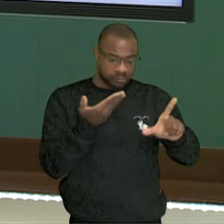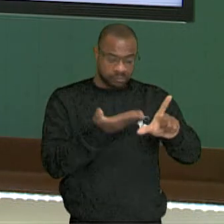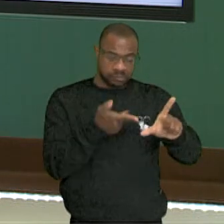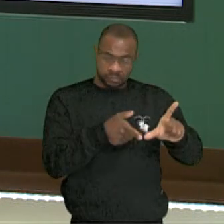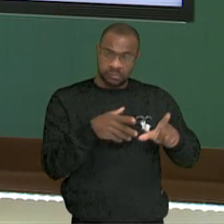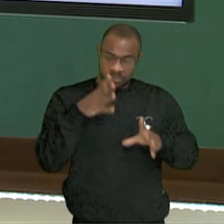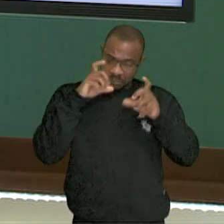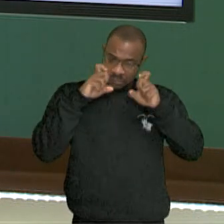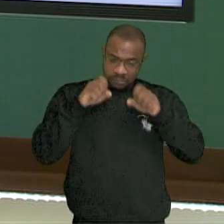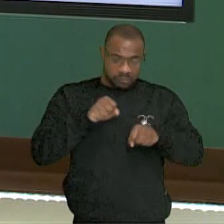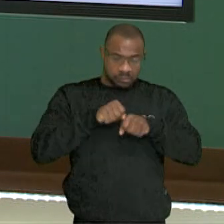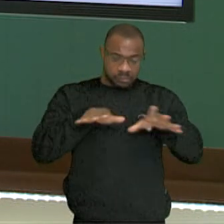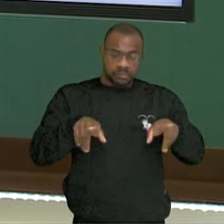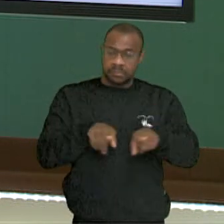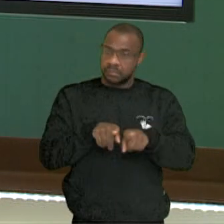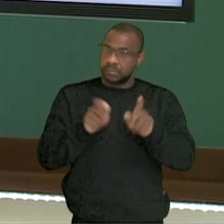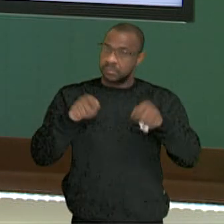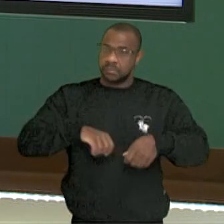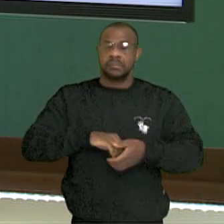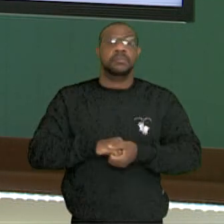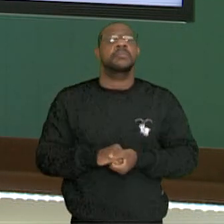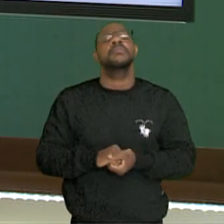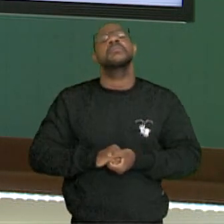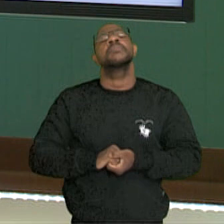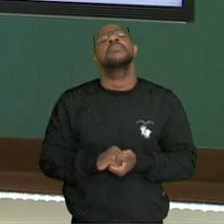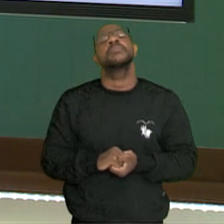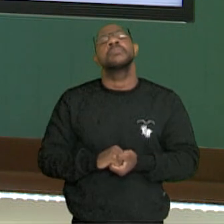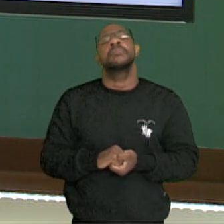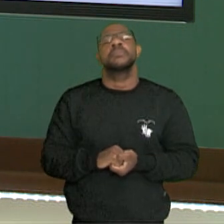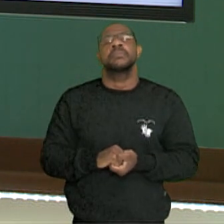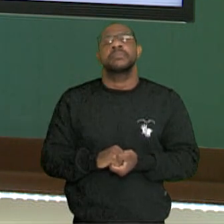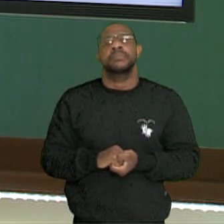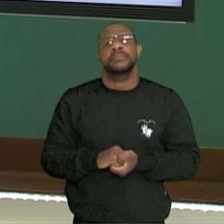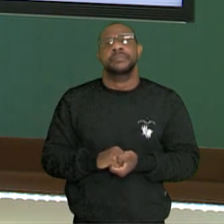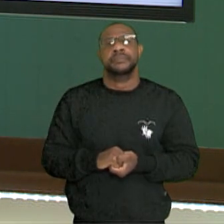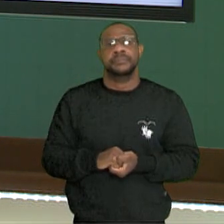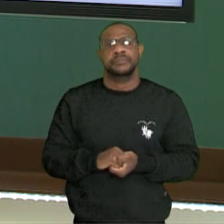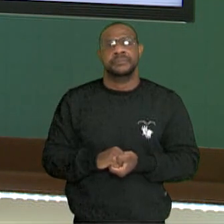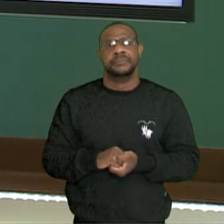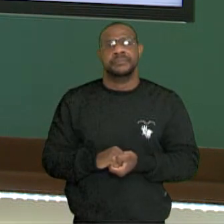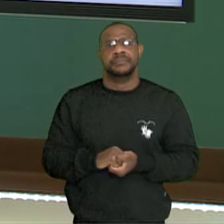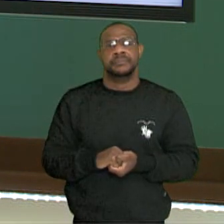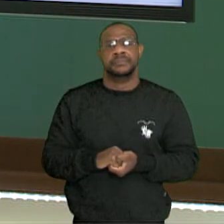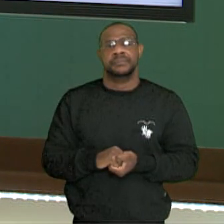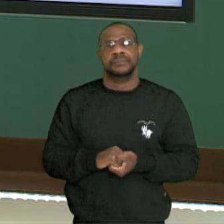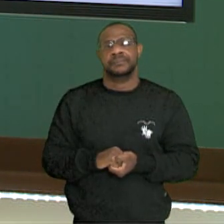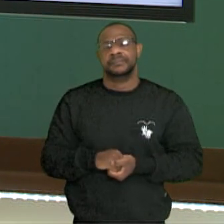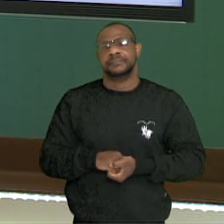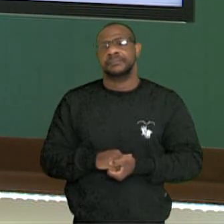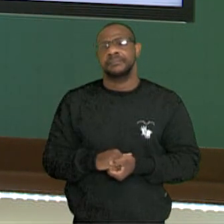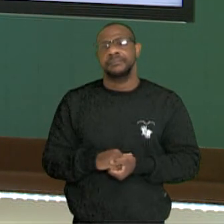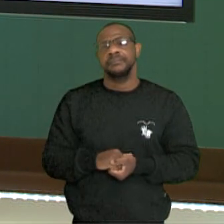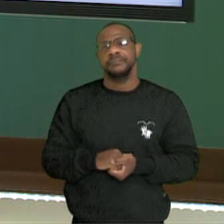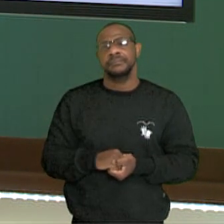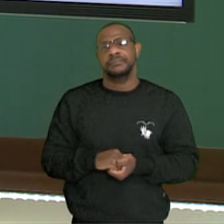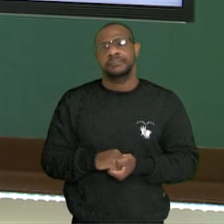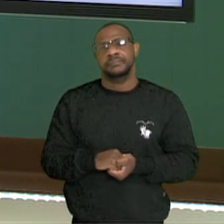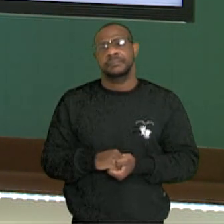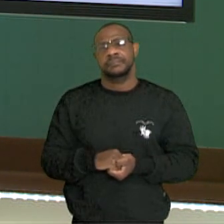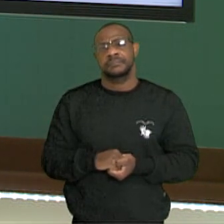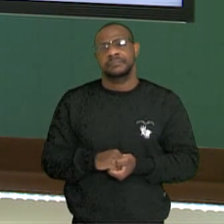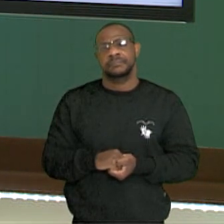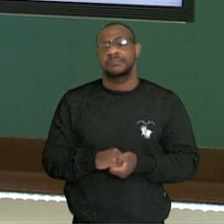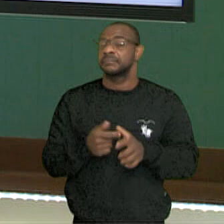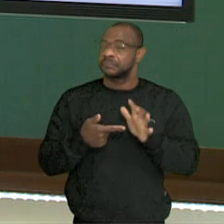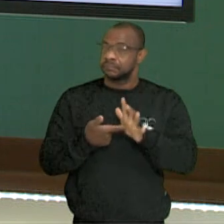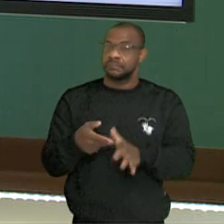uma foto, manda pelo WhatsApp, manda para sua professora, mostra o caderno no Meet. Olha que legal a tabela que eu fiz, professora,